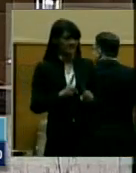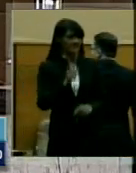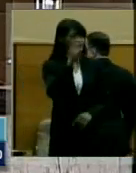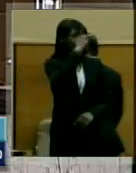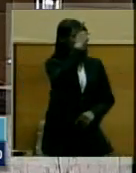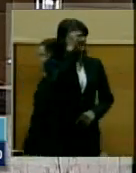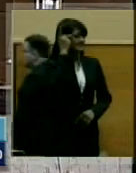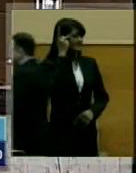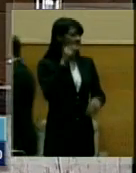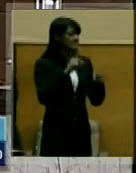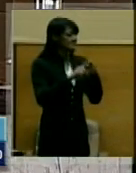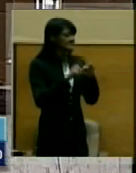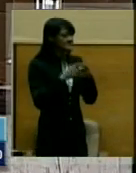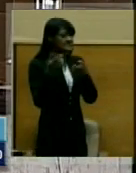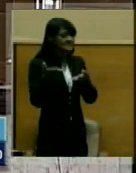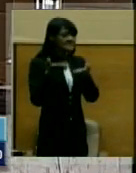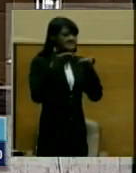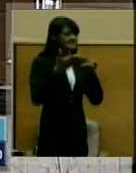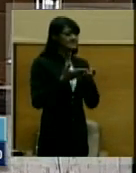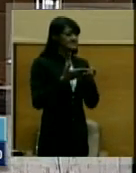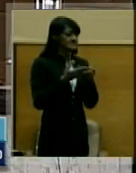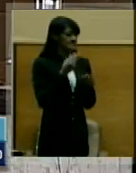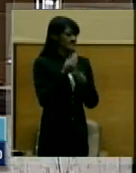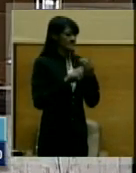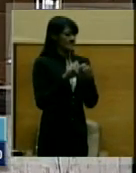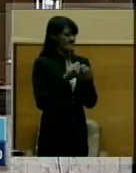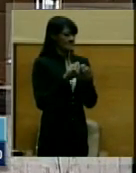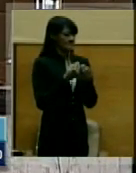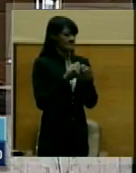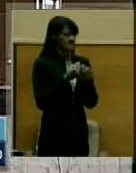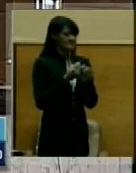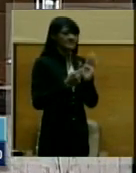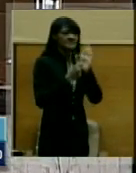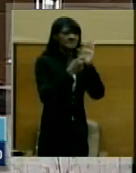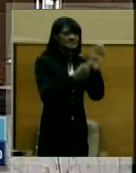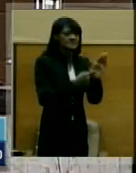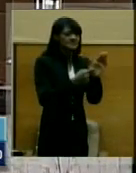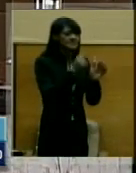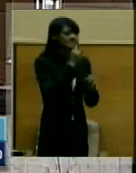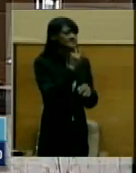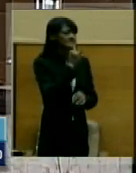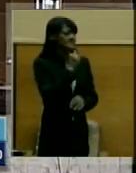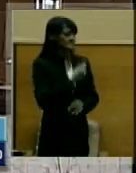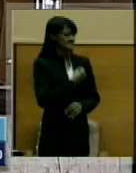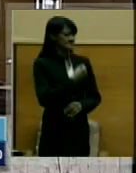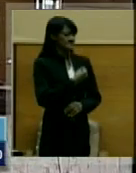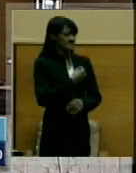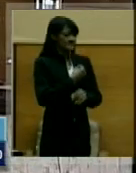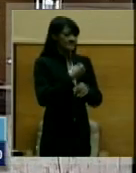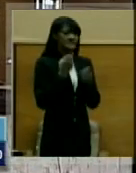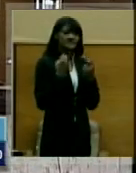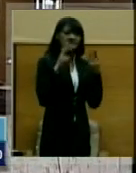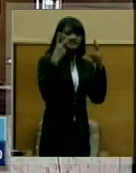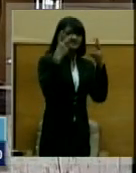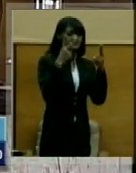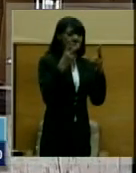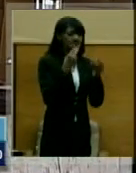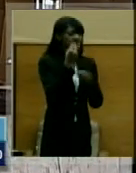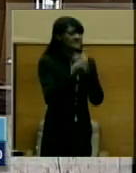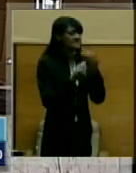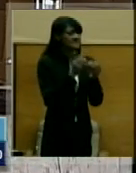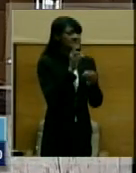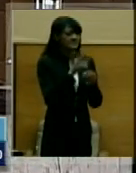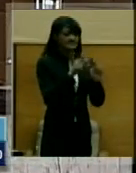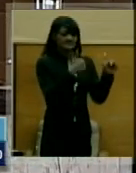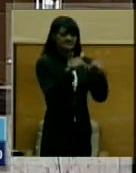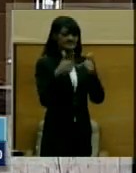então, acaba recebendo o status de herói, de exemplo de superação, apenas por realizar ações que a